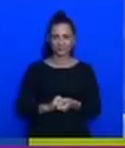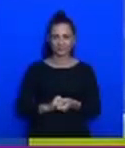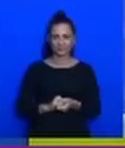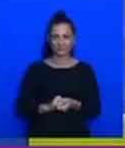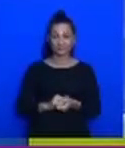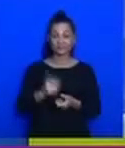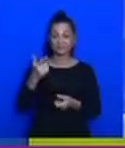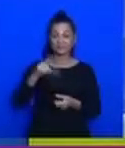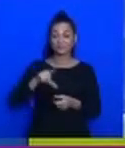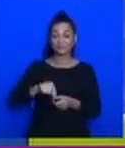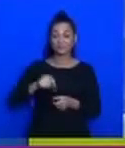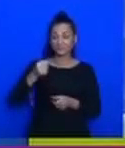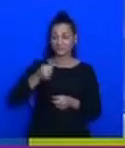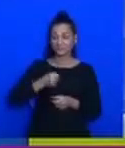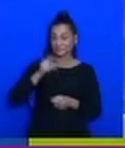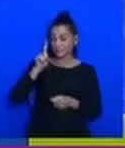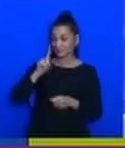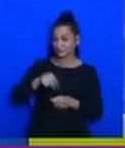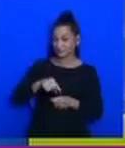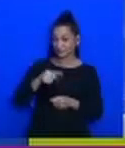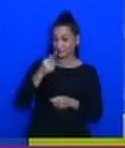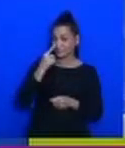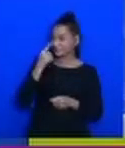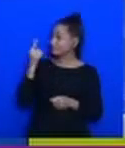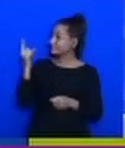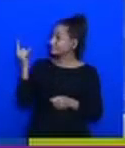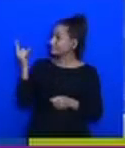Próximo número sorteado.